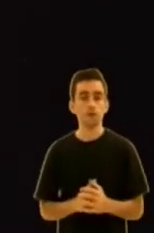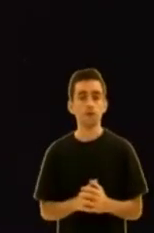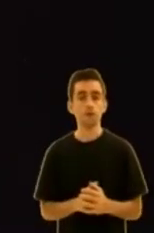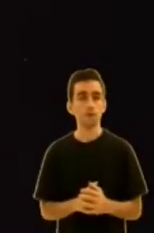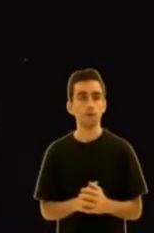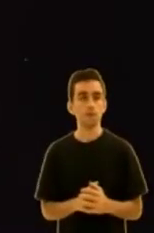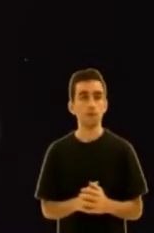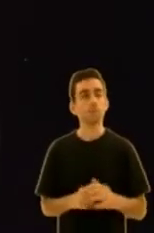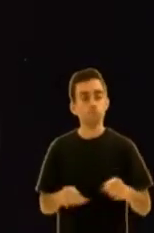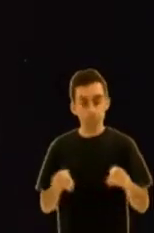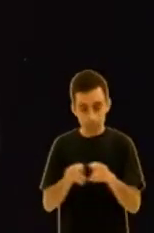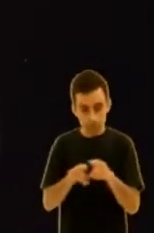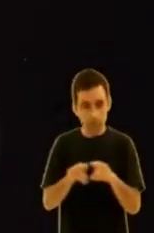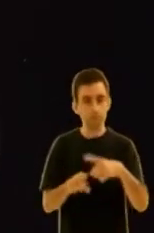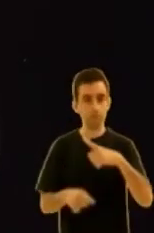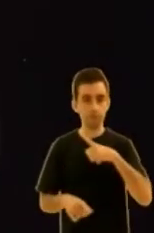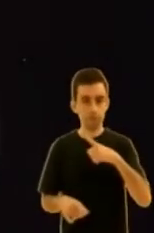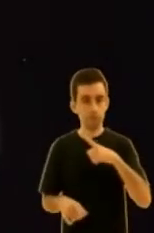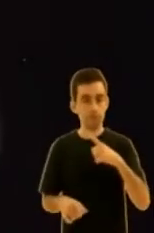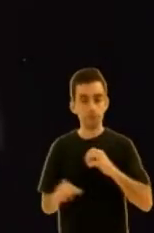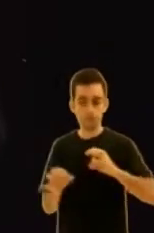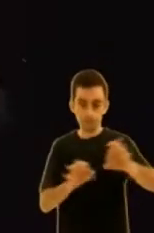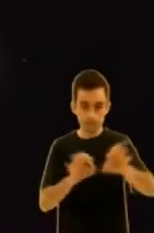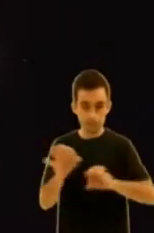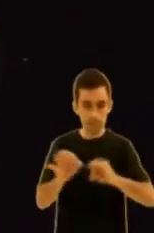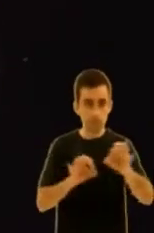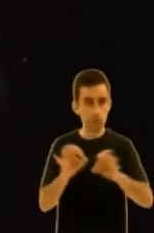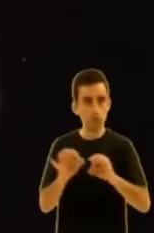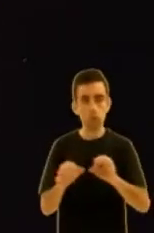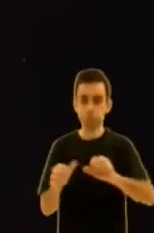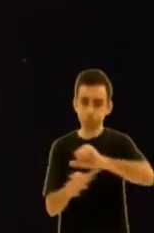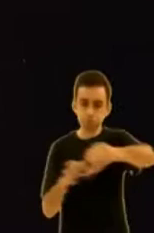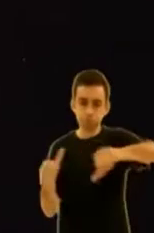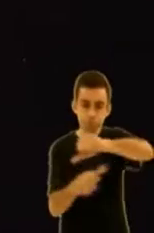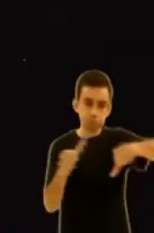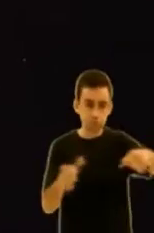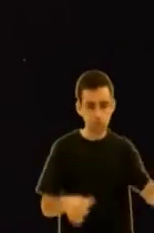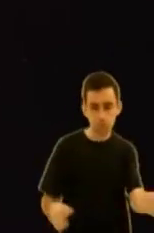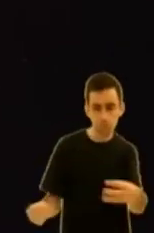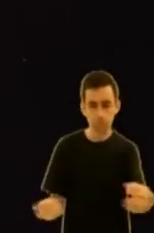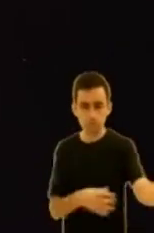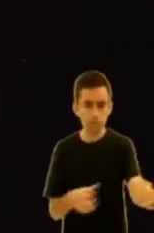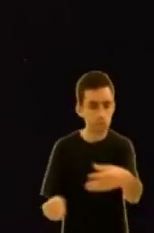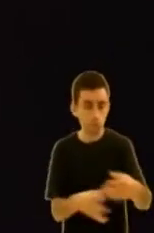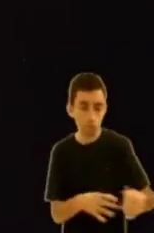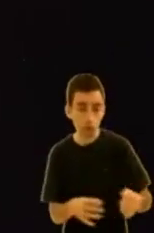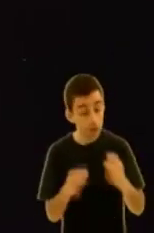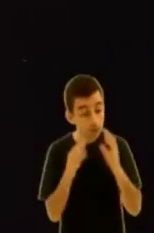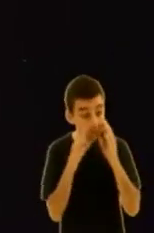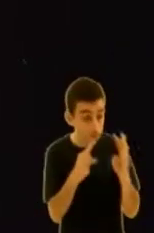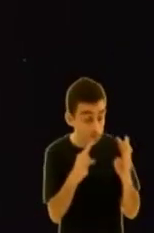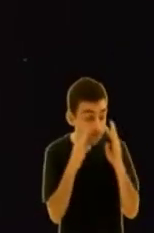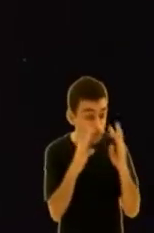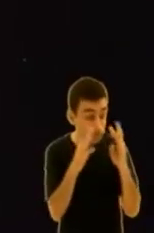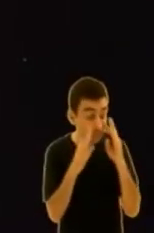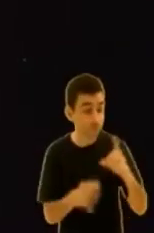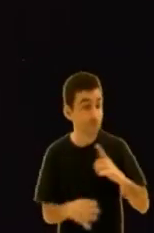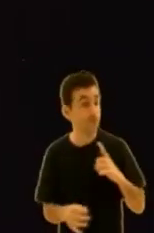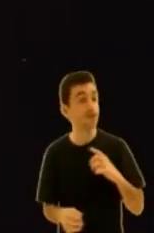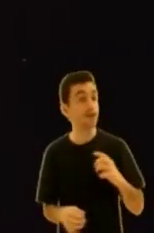foi e tem feito mudanças e inovações, ouvindo muito este colegiado. As últimas